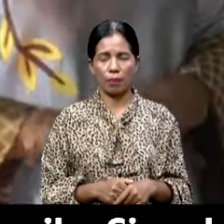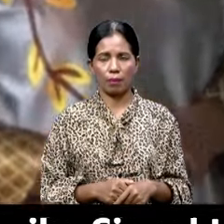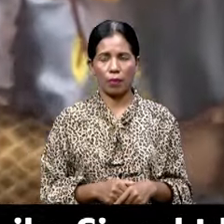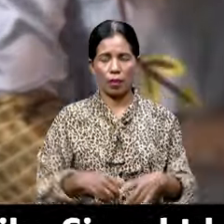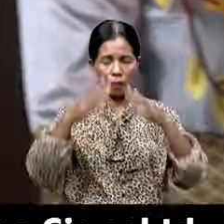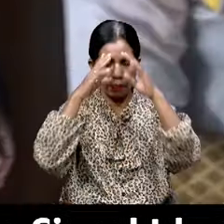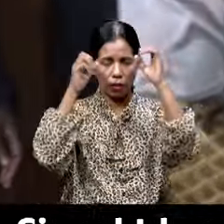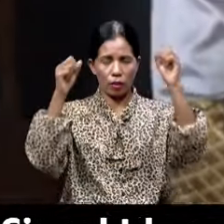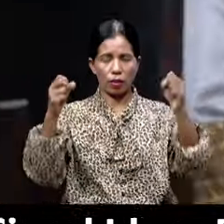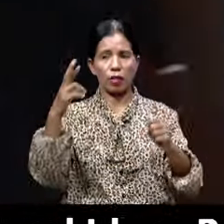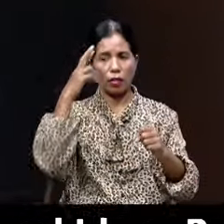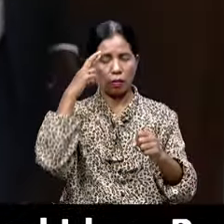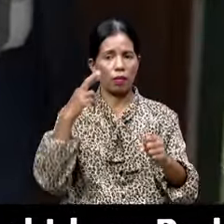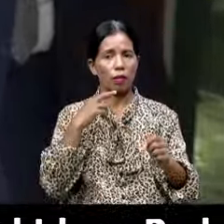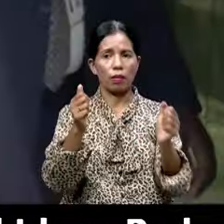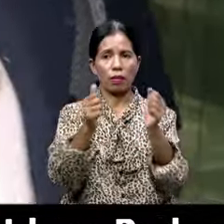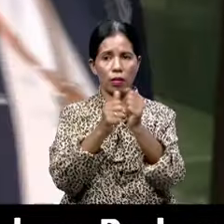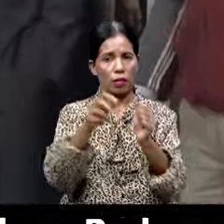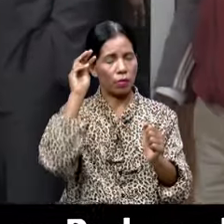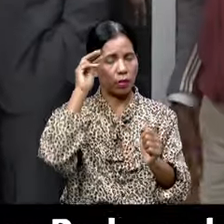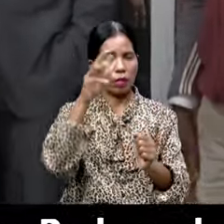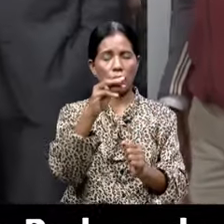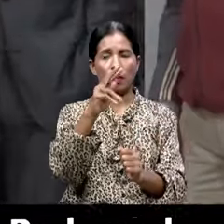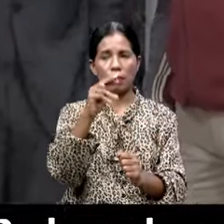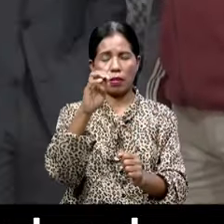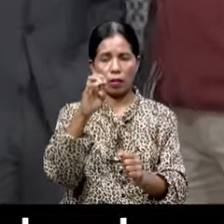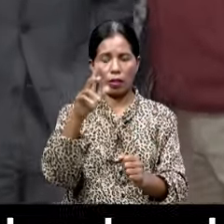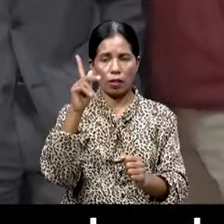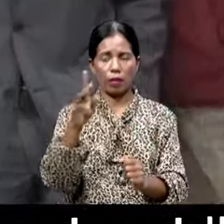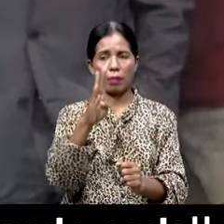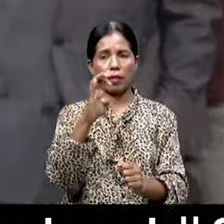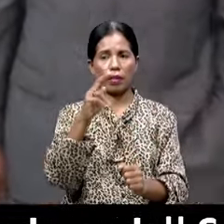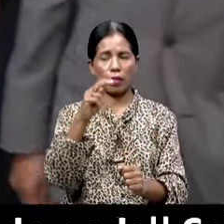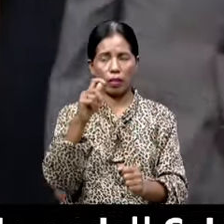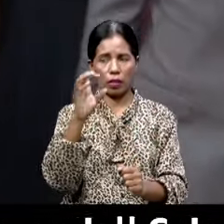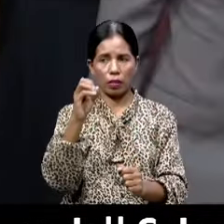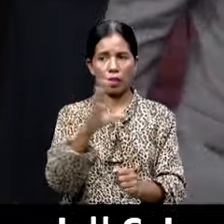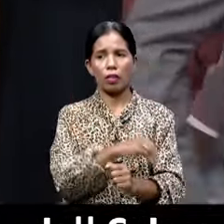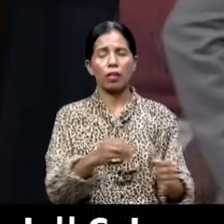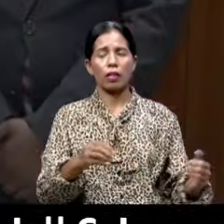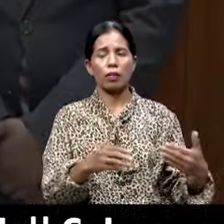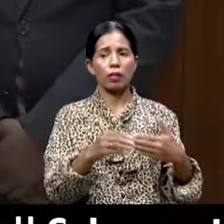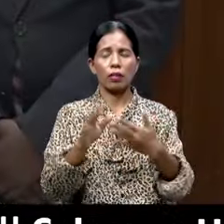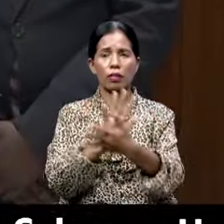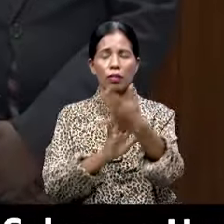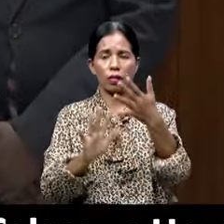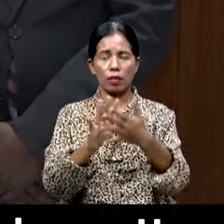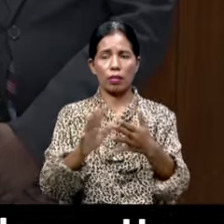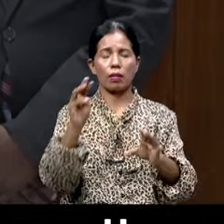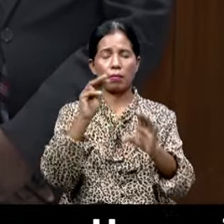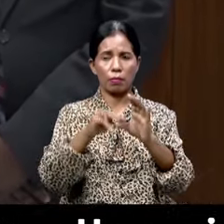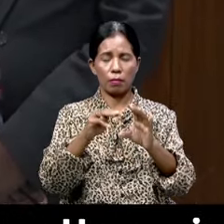Presidente da República, José Ramos Horta, acompanha o Ministro do Negócio Estrangeiro na Cooperação, Bendito dos Santos Freitas, oficialmente inaugura a Missão